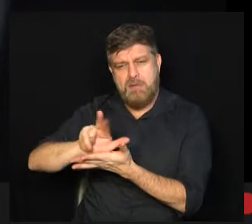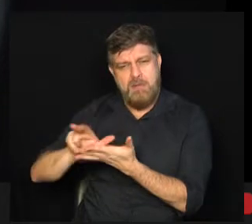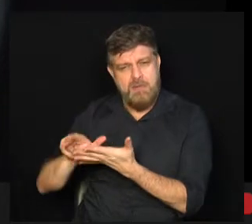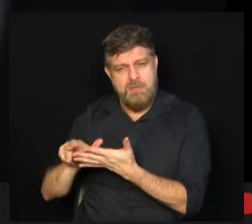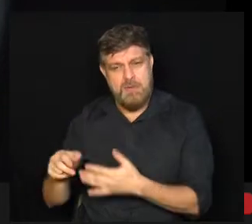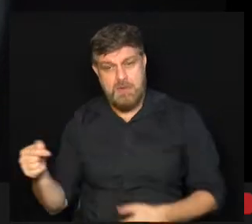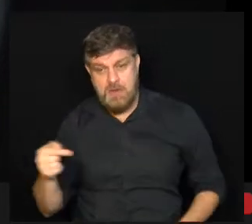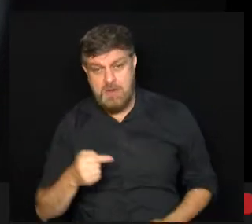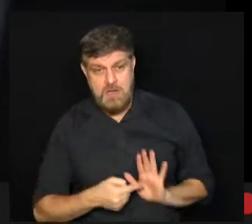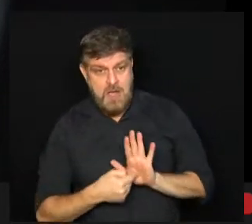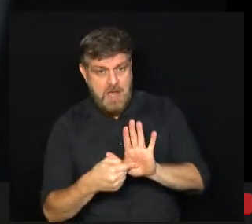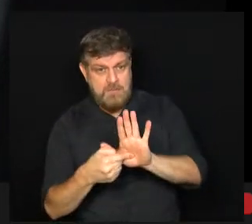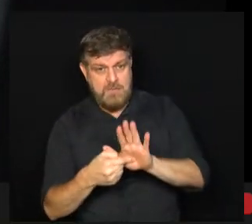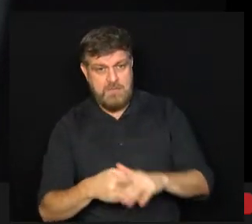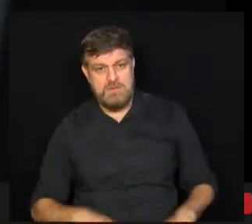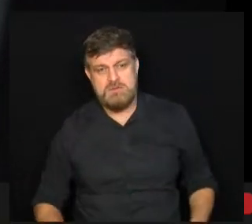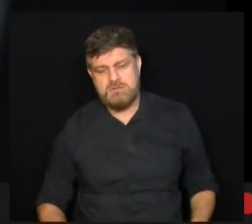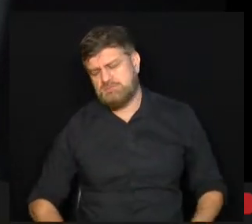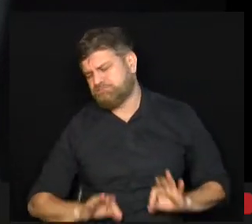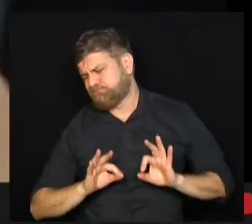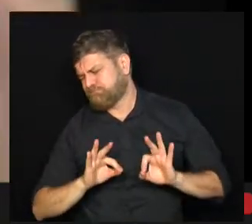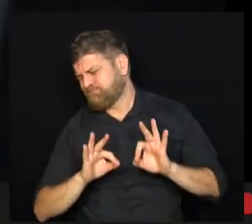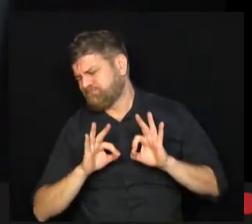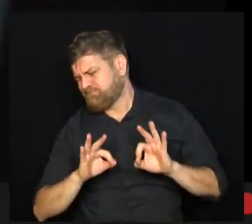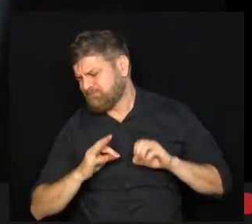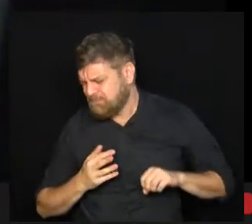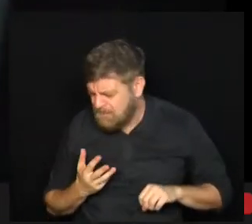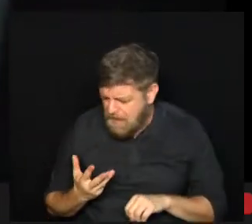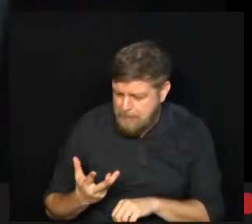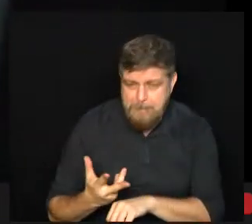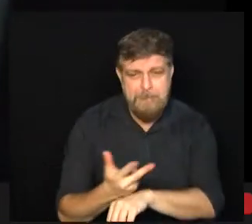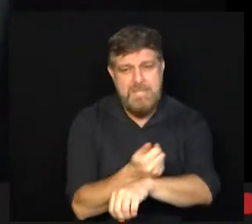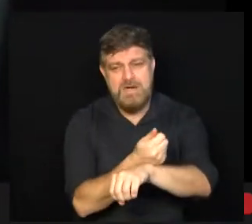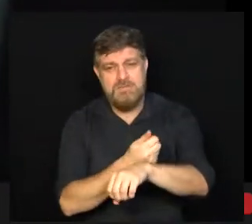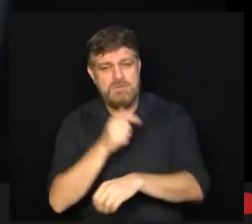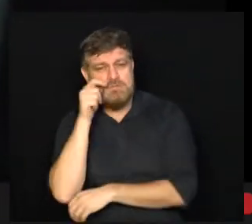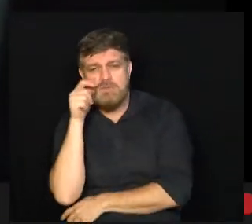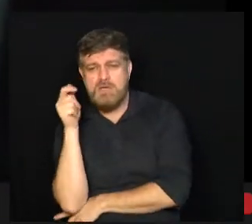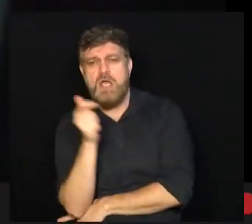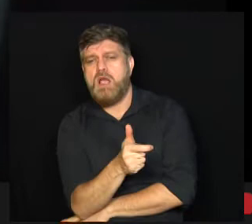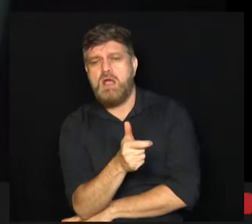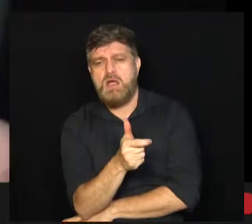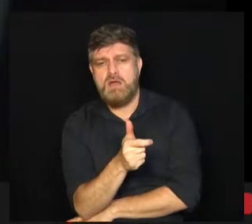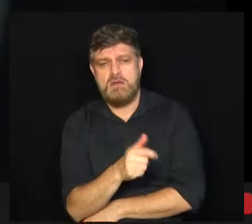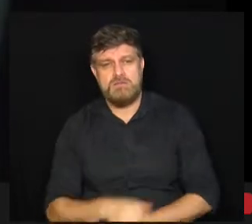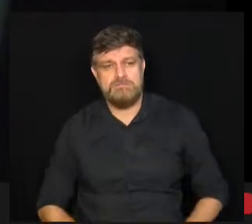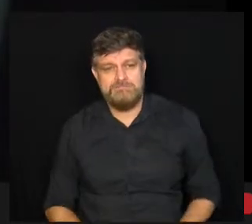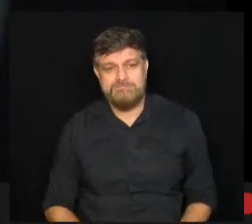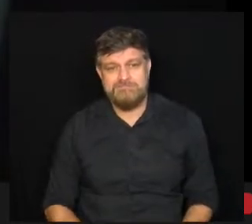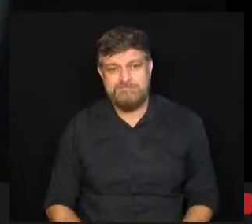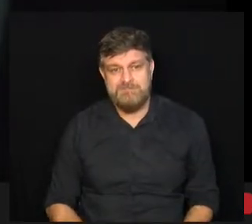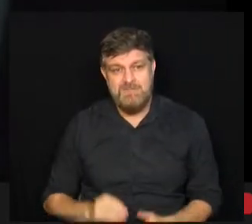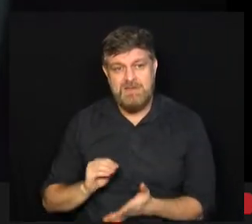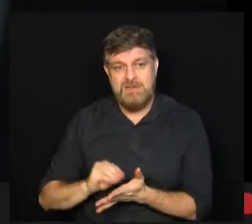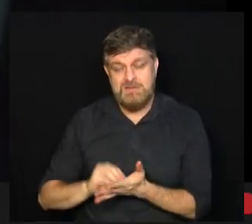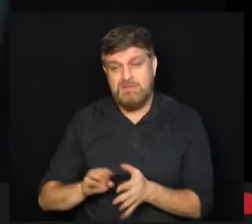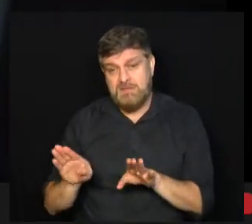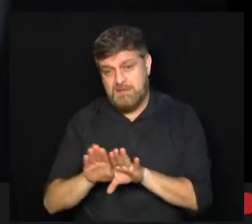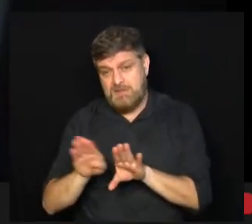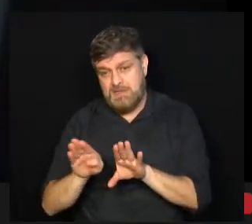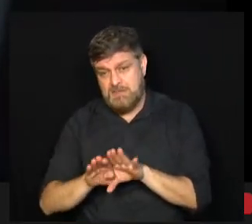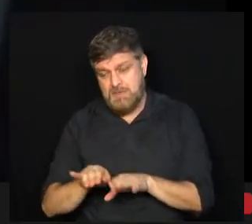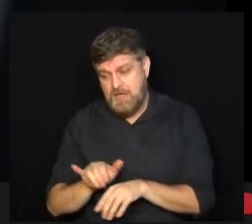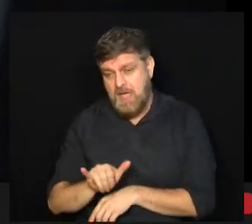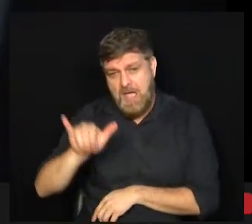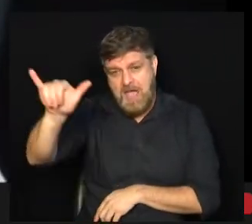assim, um cenário absolutamente maravilhoso e interessante, né? Eu não falei da aviação executiva, mas a